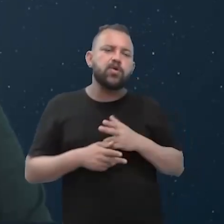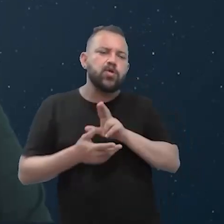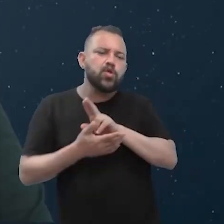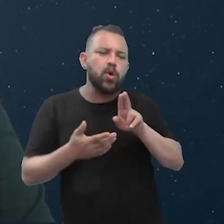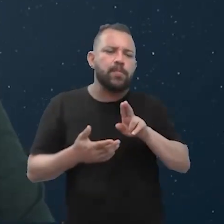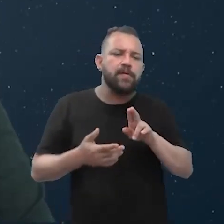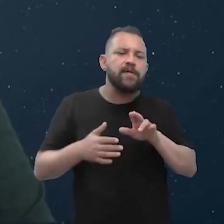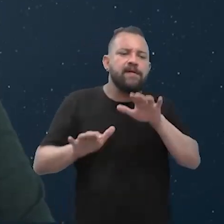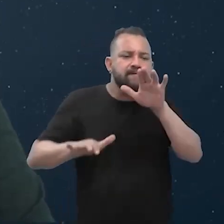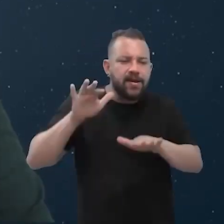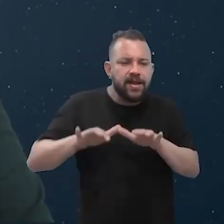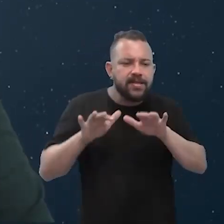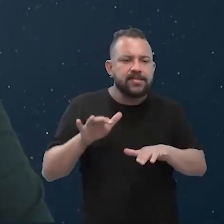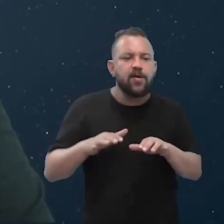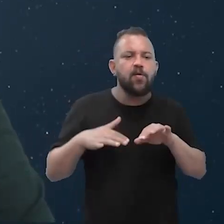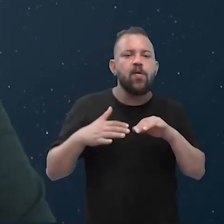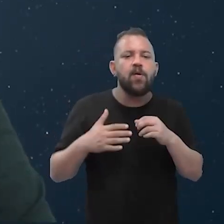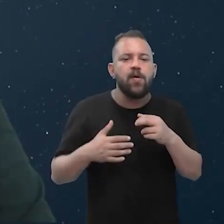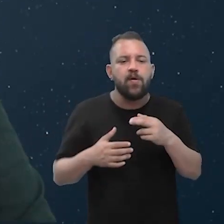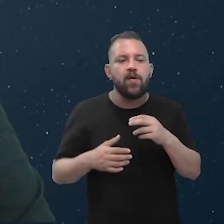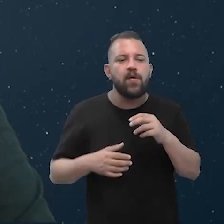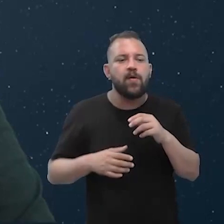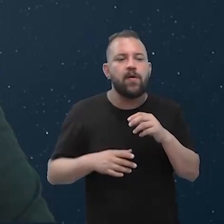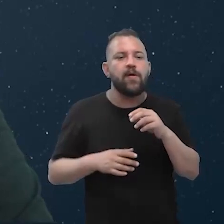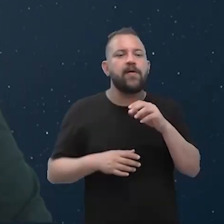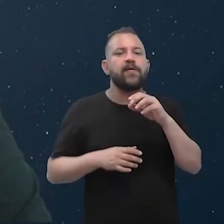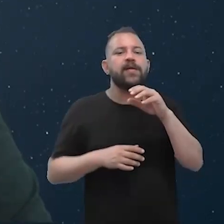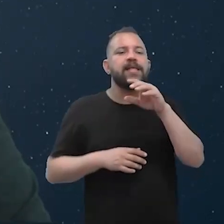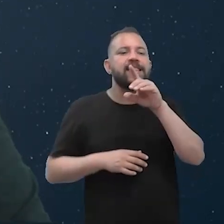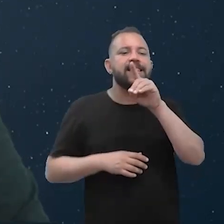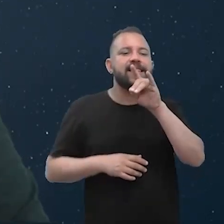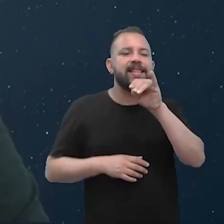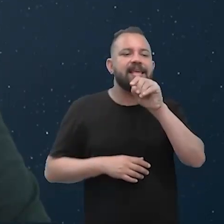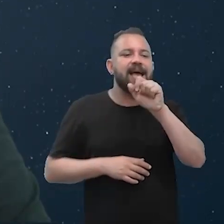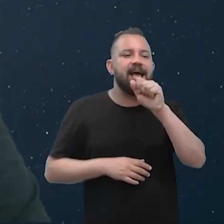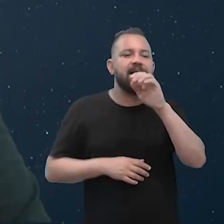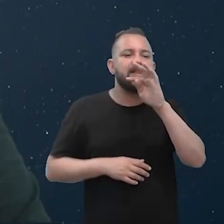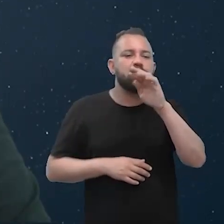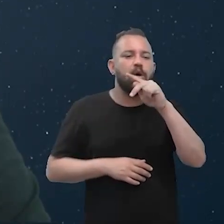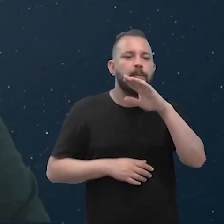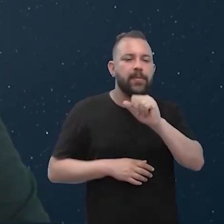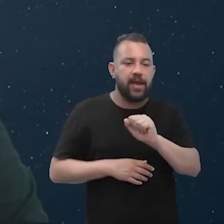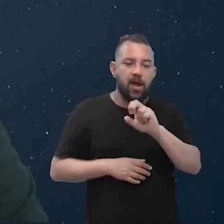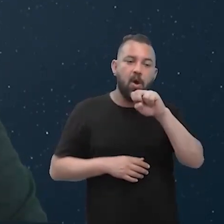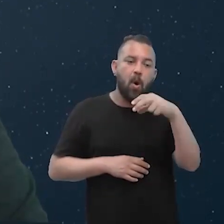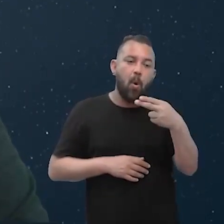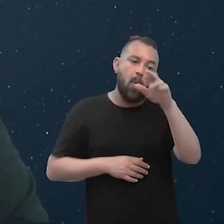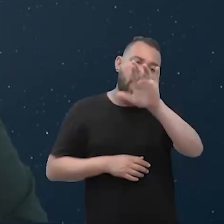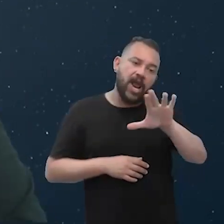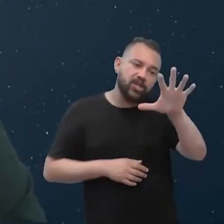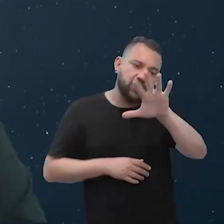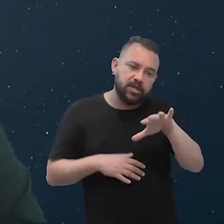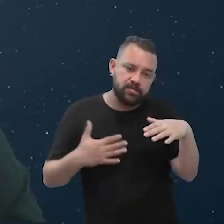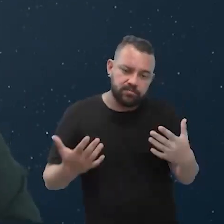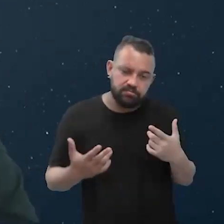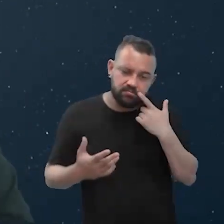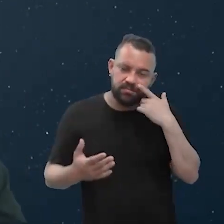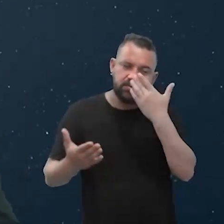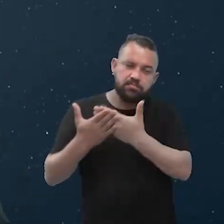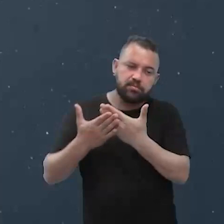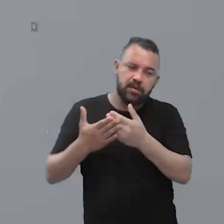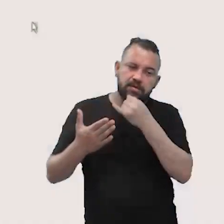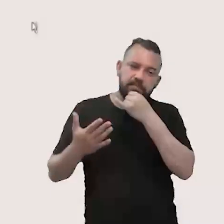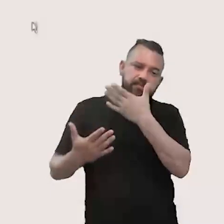de variação diatópica, geográfica ou o regionalismo. Ficou claro? Dá uma olhada lá nos